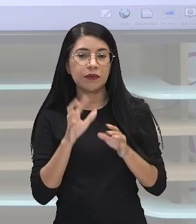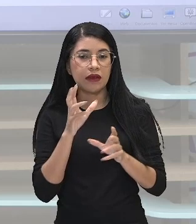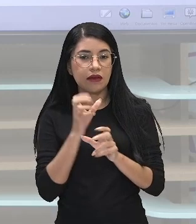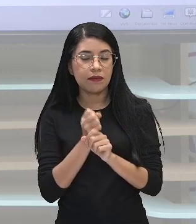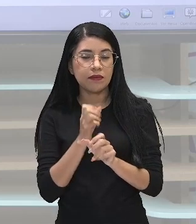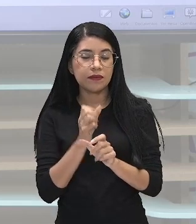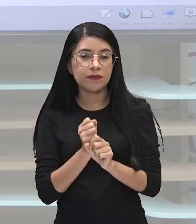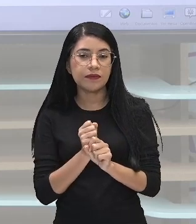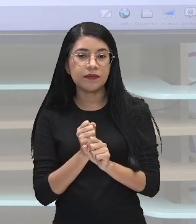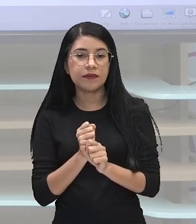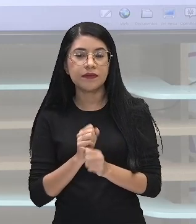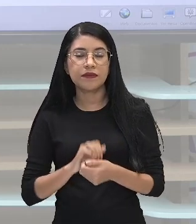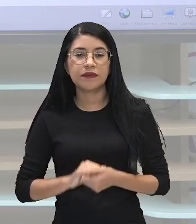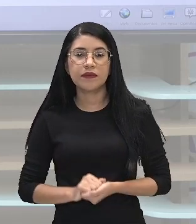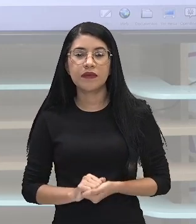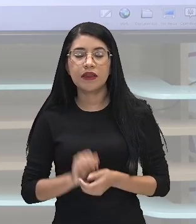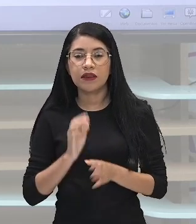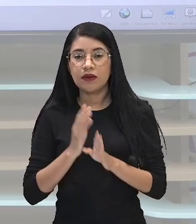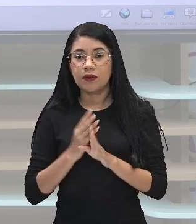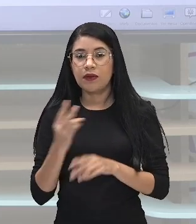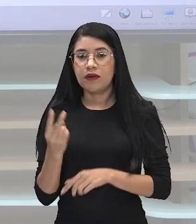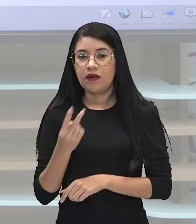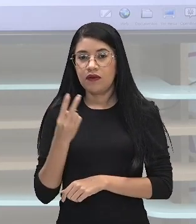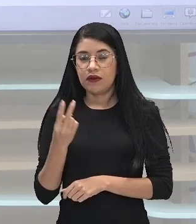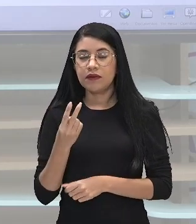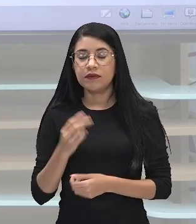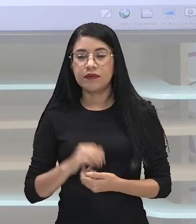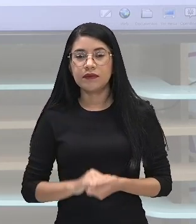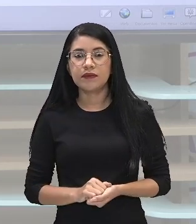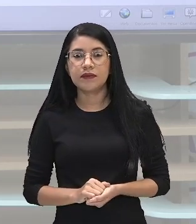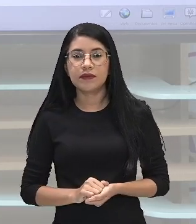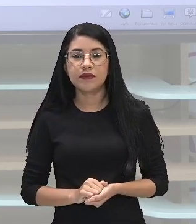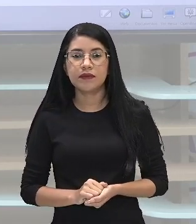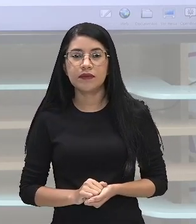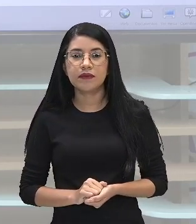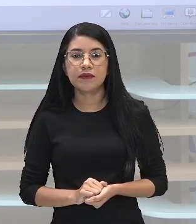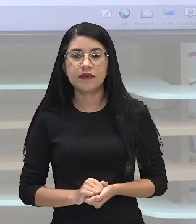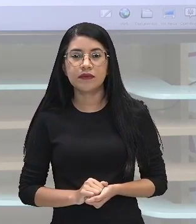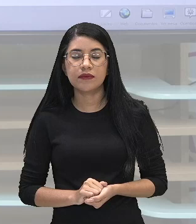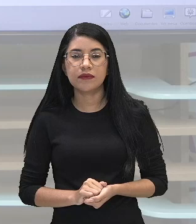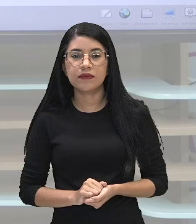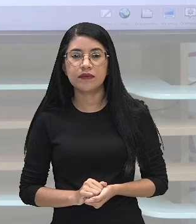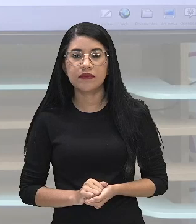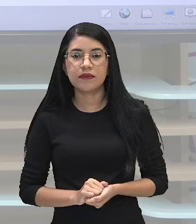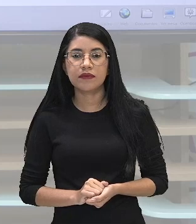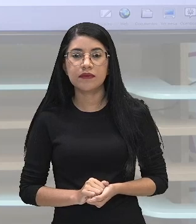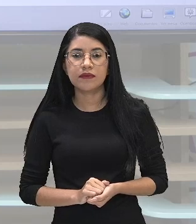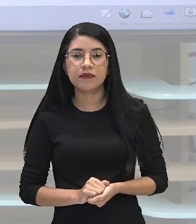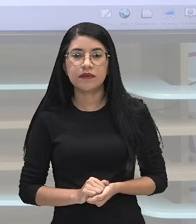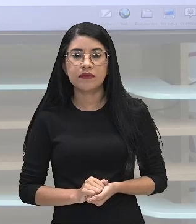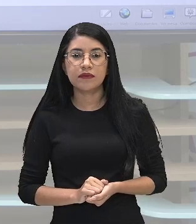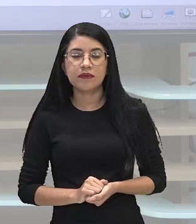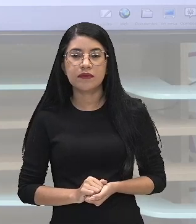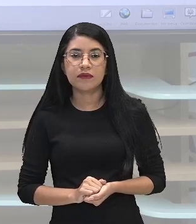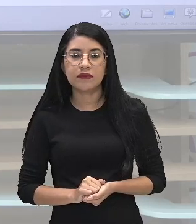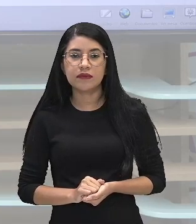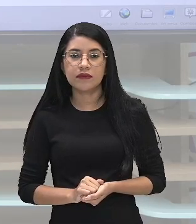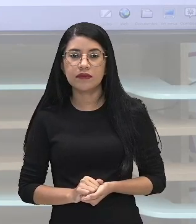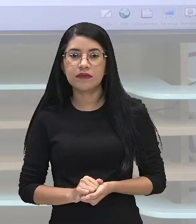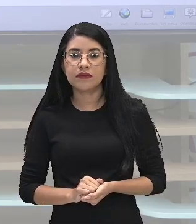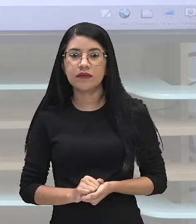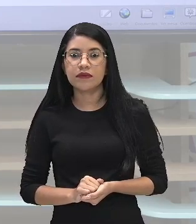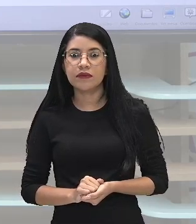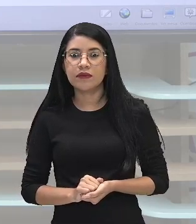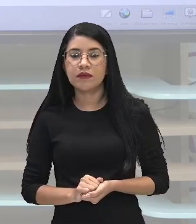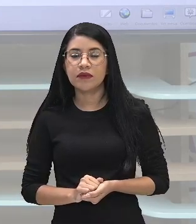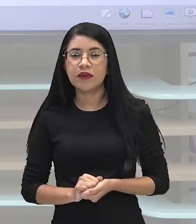calcular, né, fazer os cálculos aqui, tomando como base esse ângulo que foi dado, tá bom? É só para explicar, porque